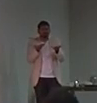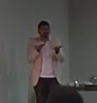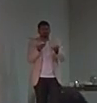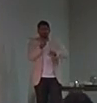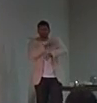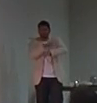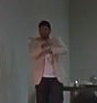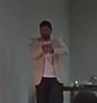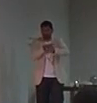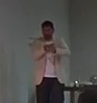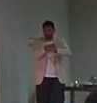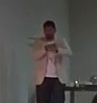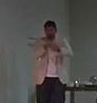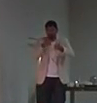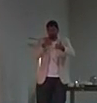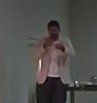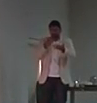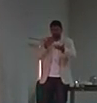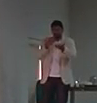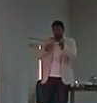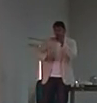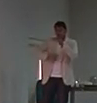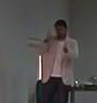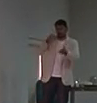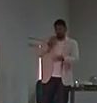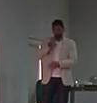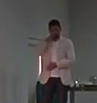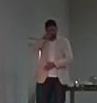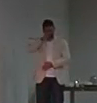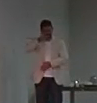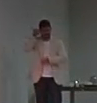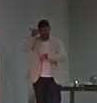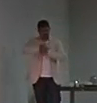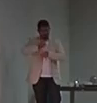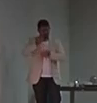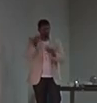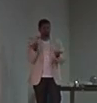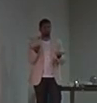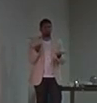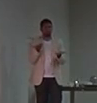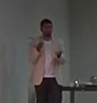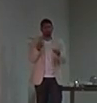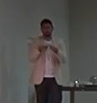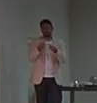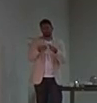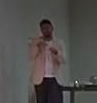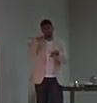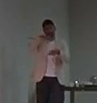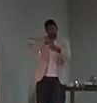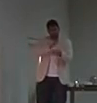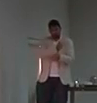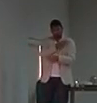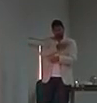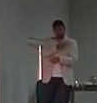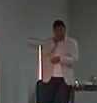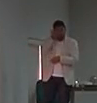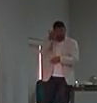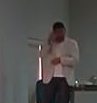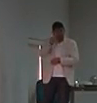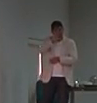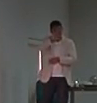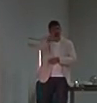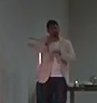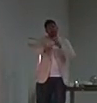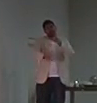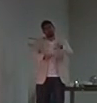pedagogia com a linha única, diante de toda a pluralidade que nós temos dentro do IFPE. Não